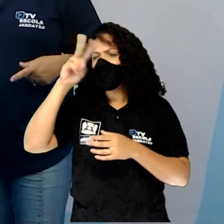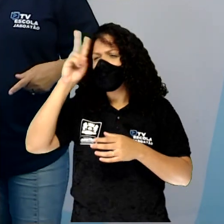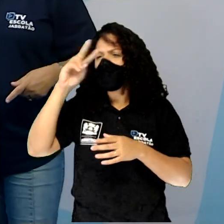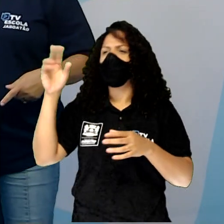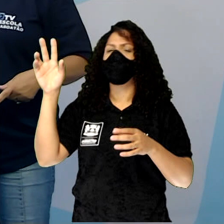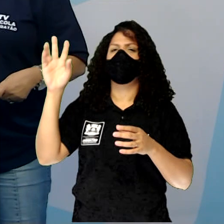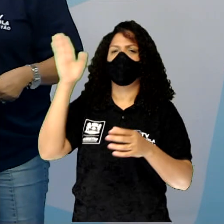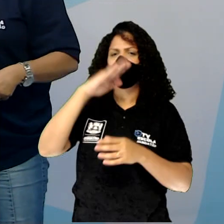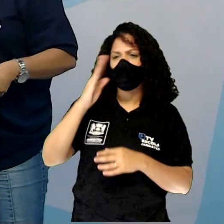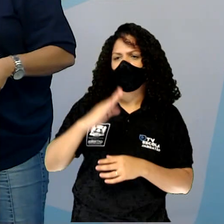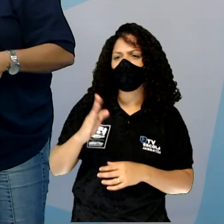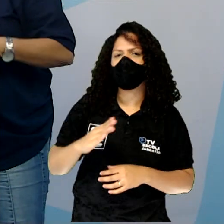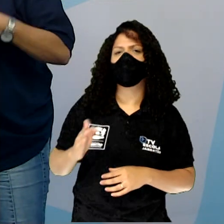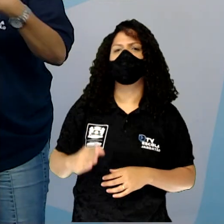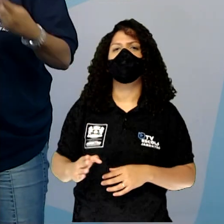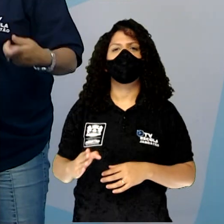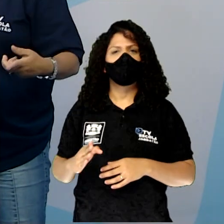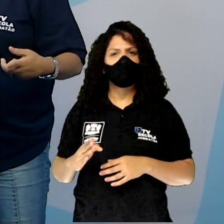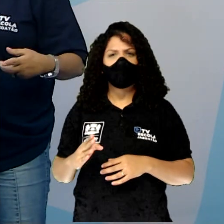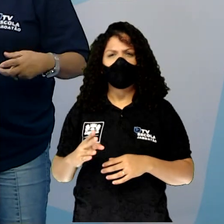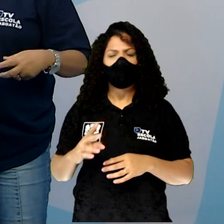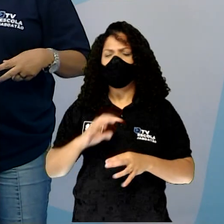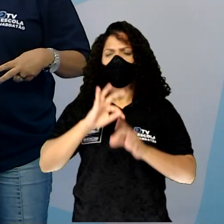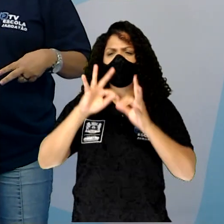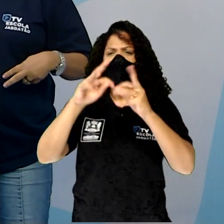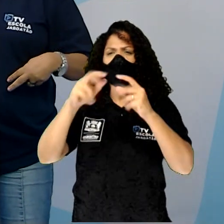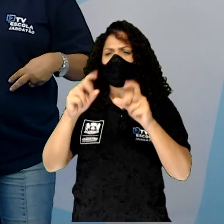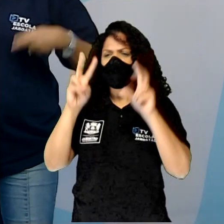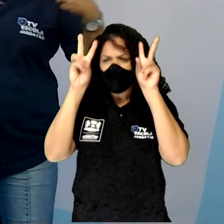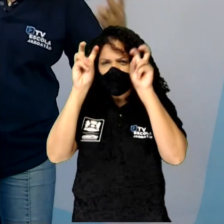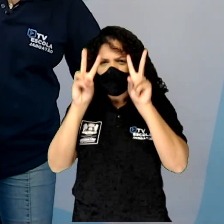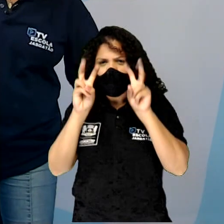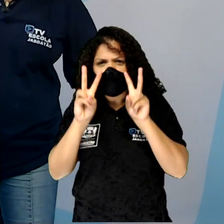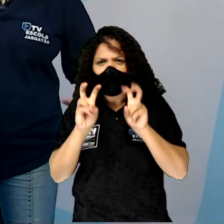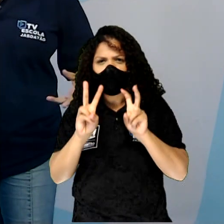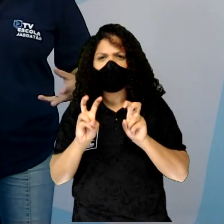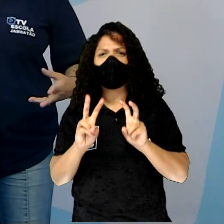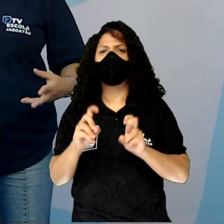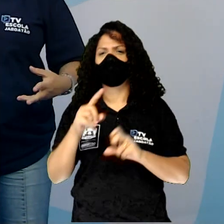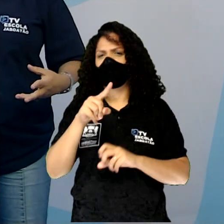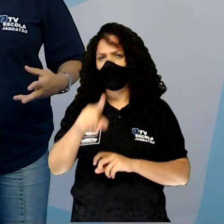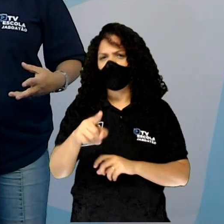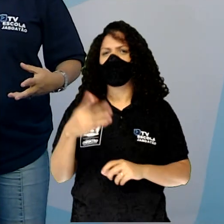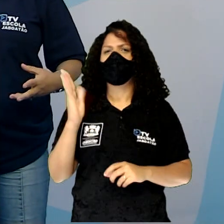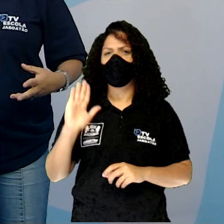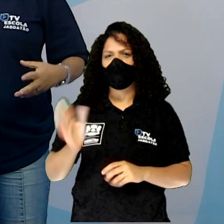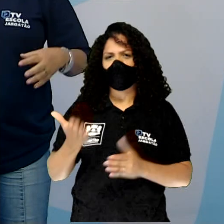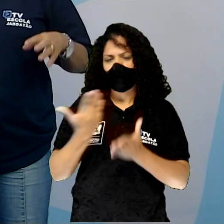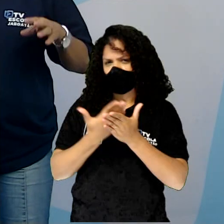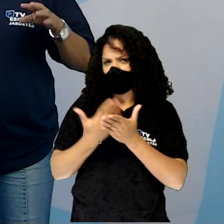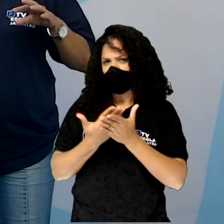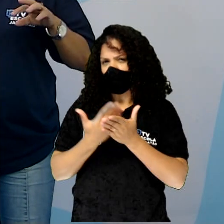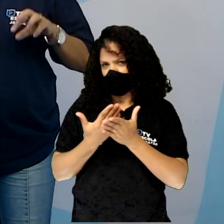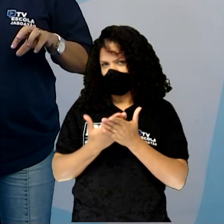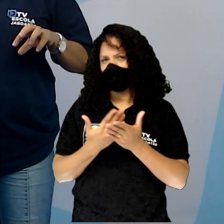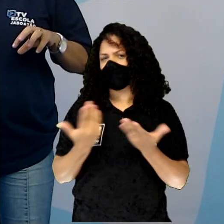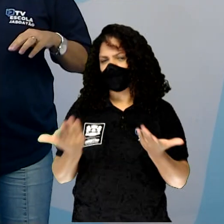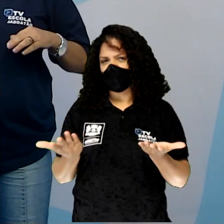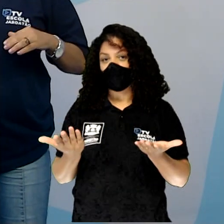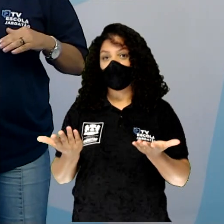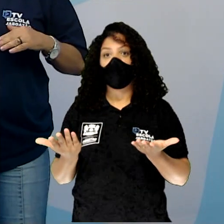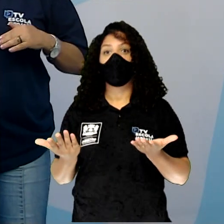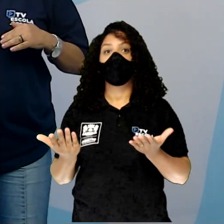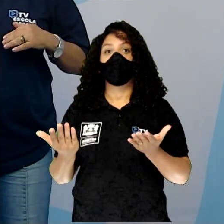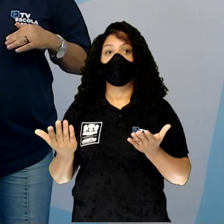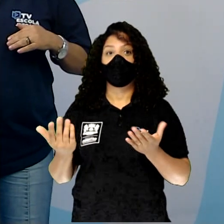sobre a questão de sem terra, sobre a questão de opressões, o que será? Tá certo? Então, essa aula,